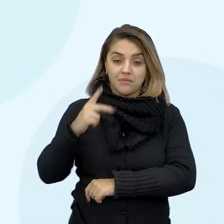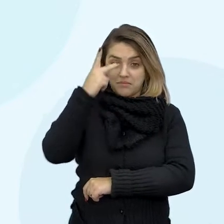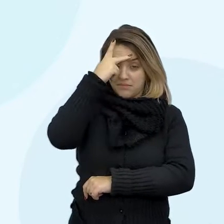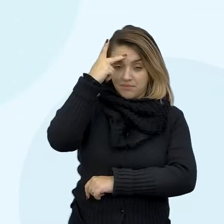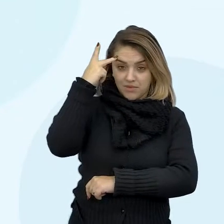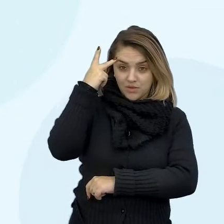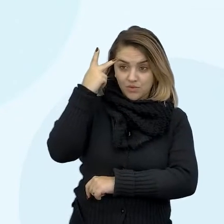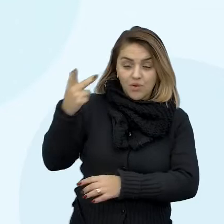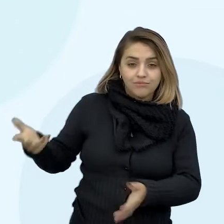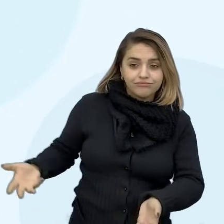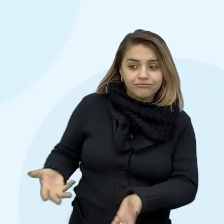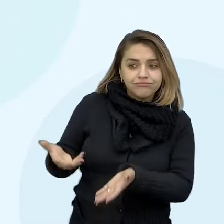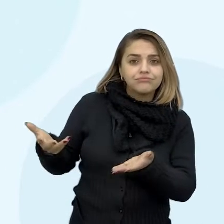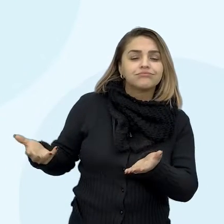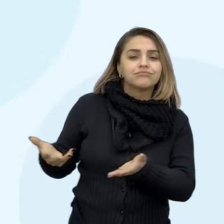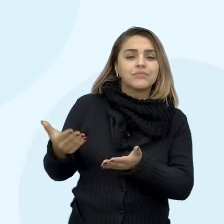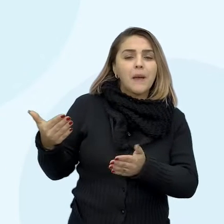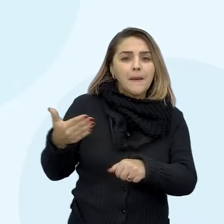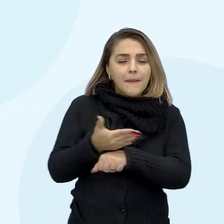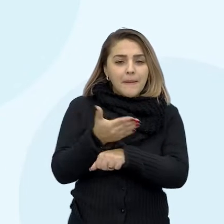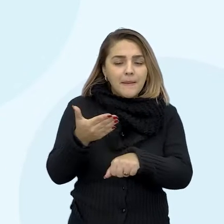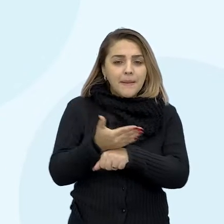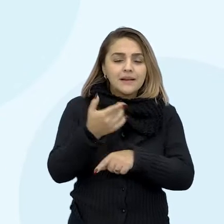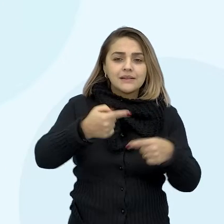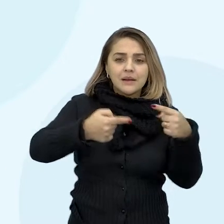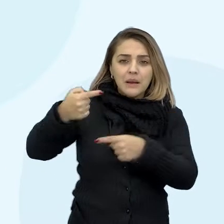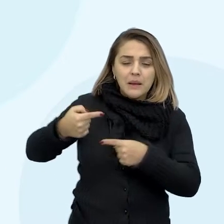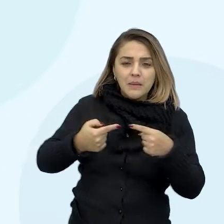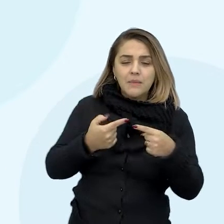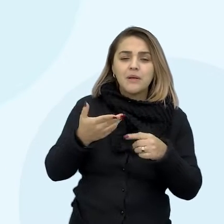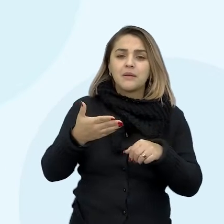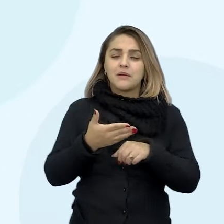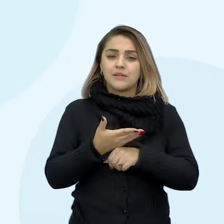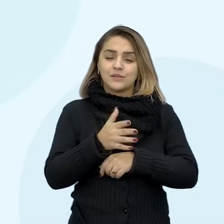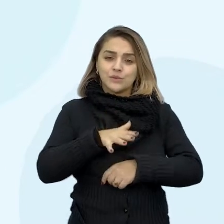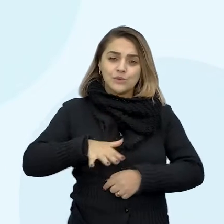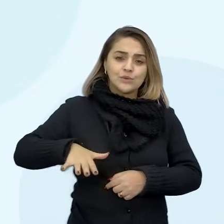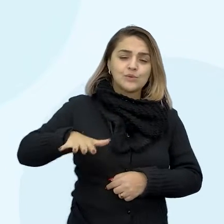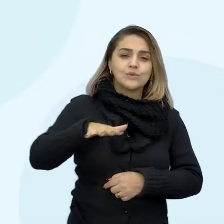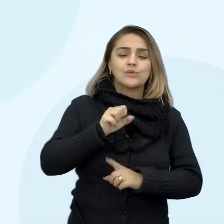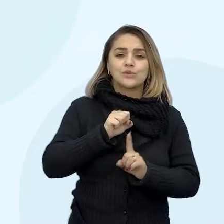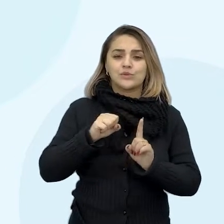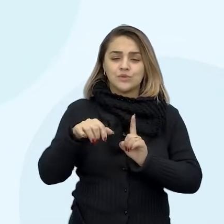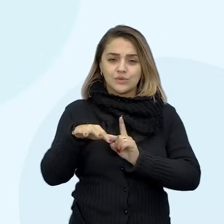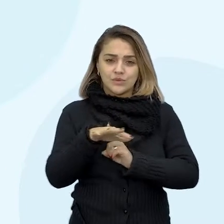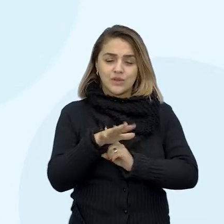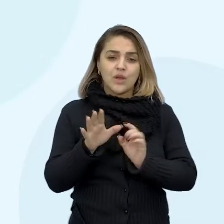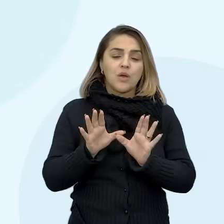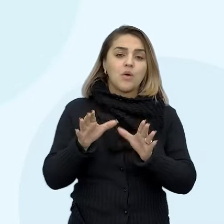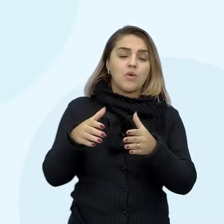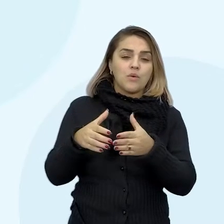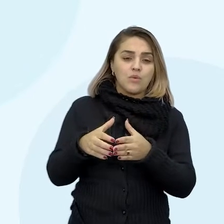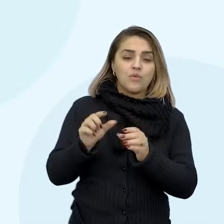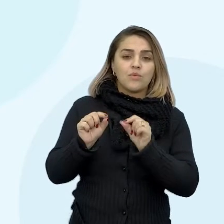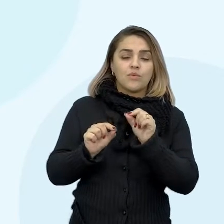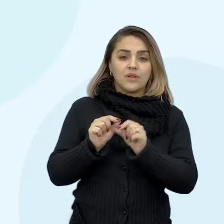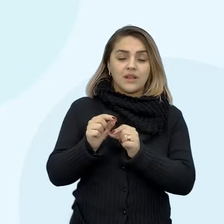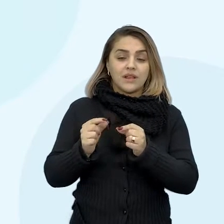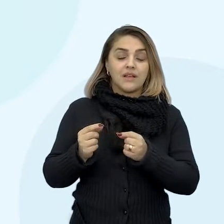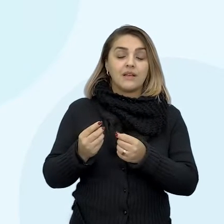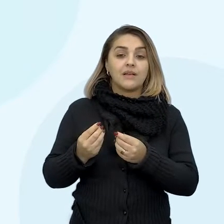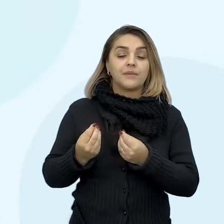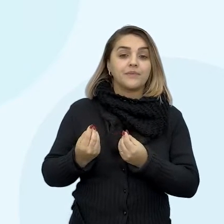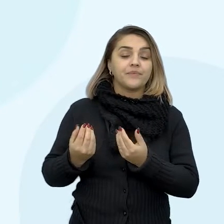os debates que envolvem a sociedade, que envolvem a comunidade, dando um